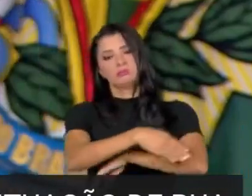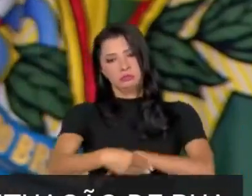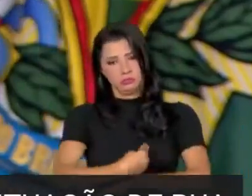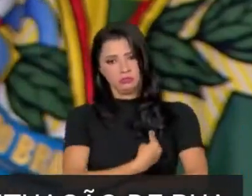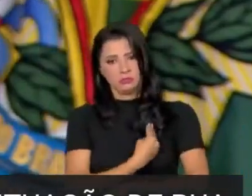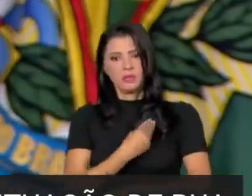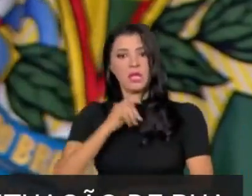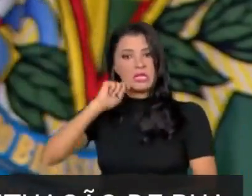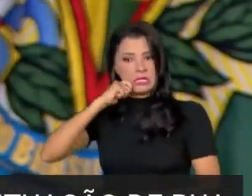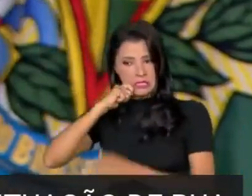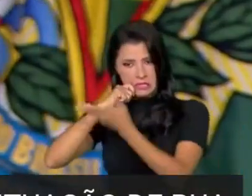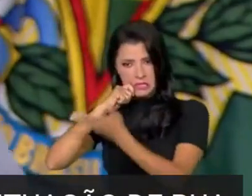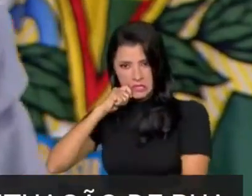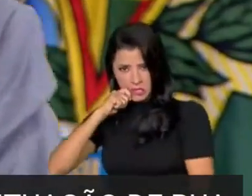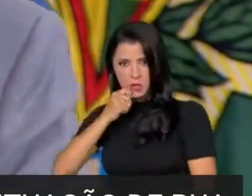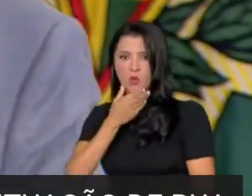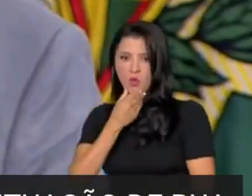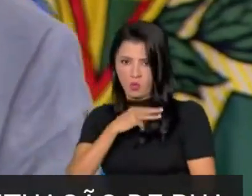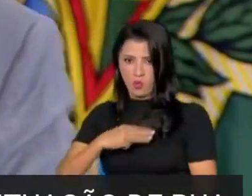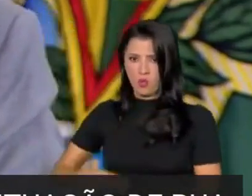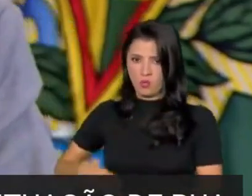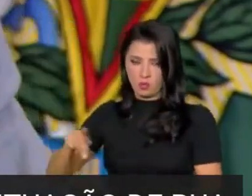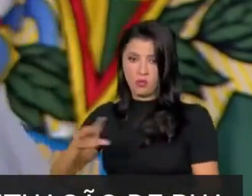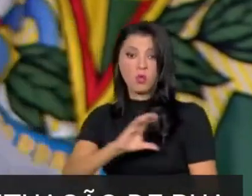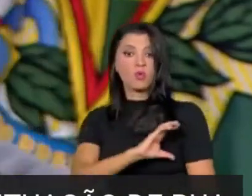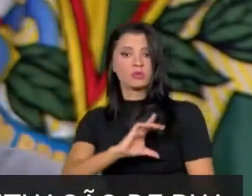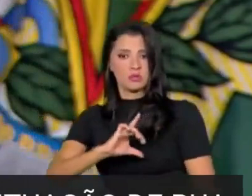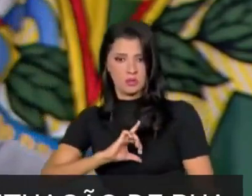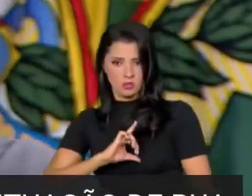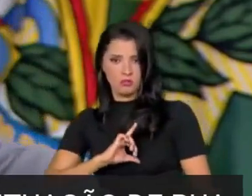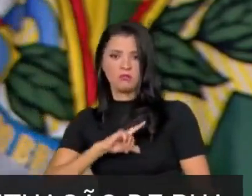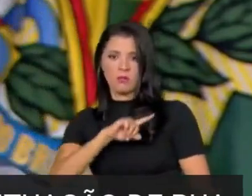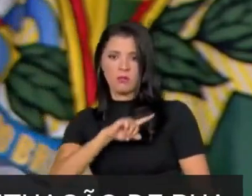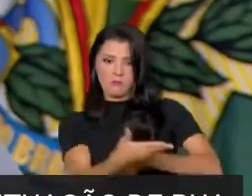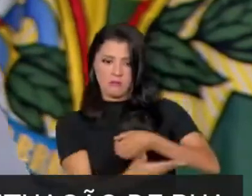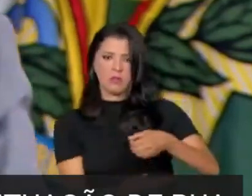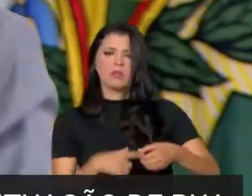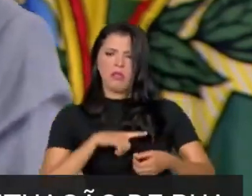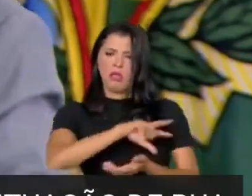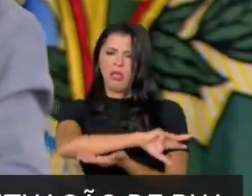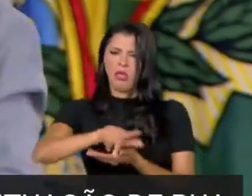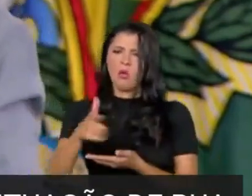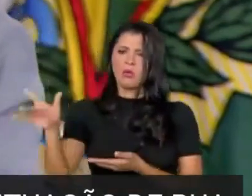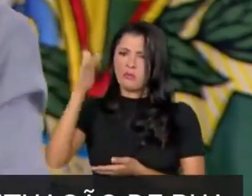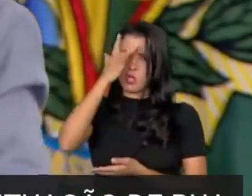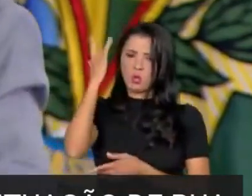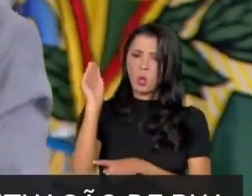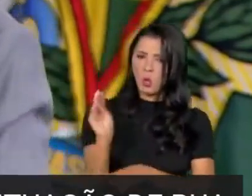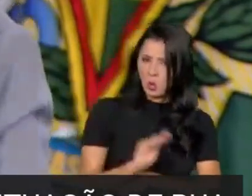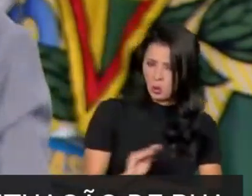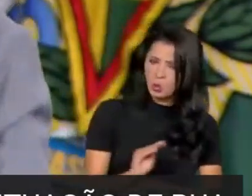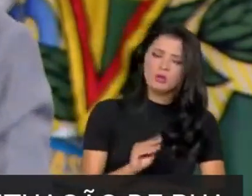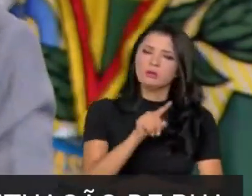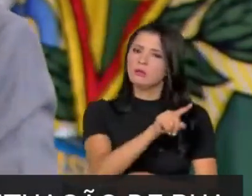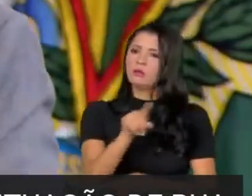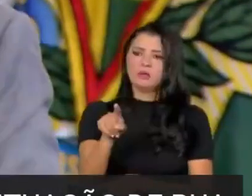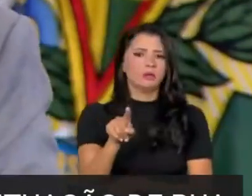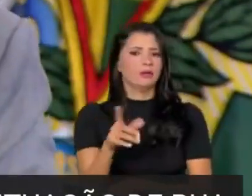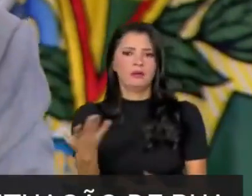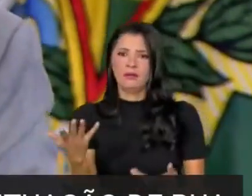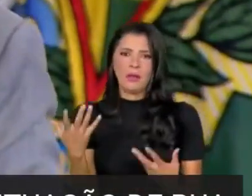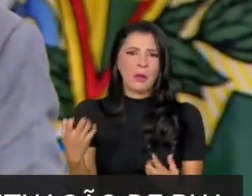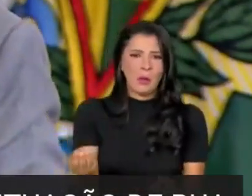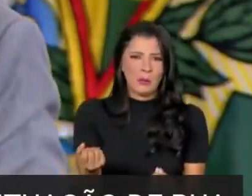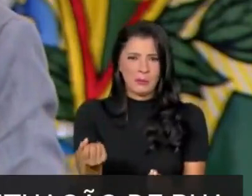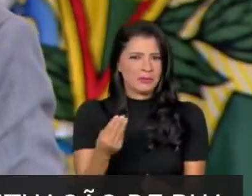Silvio é o coordenador. Lá na base tem muita gente aqui cuidando. Vocês não podem deixar que o que